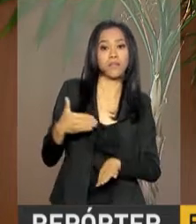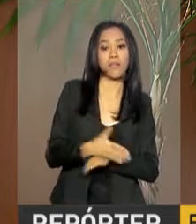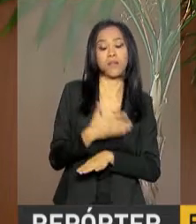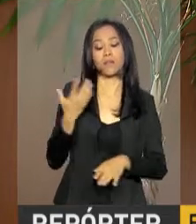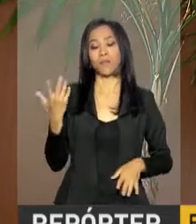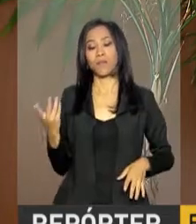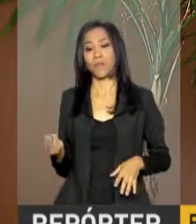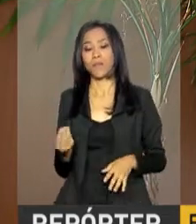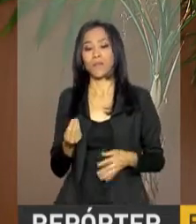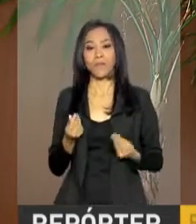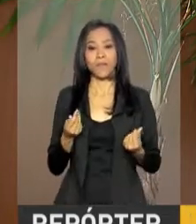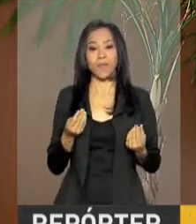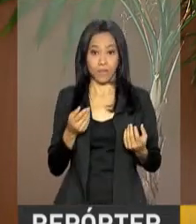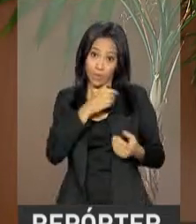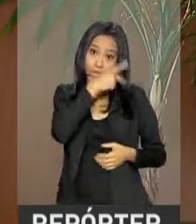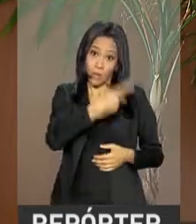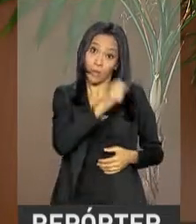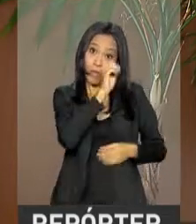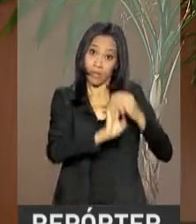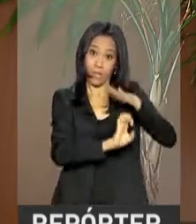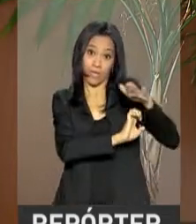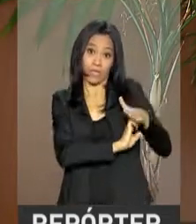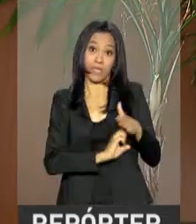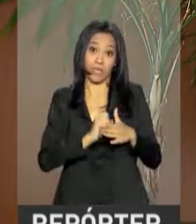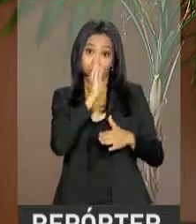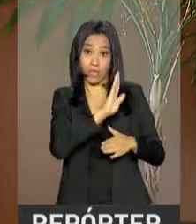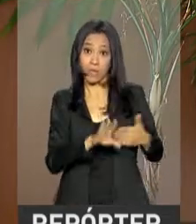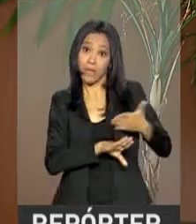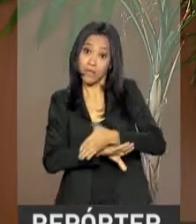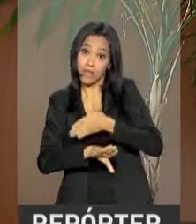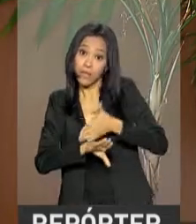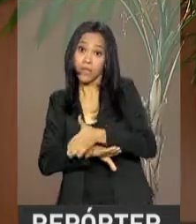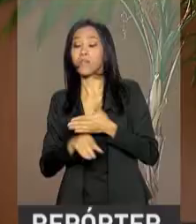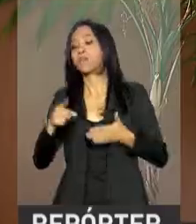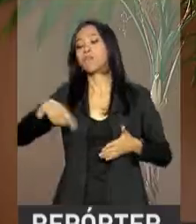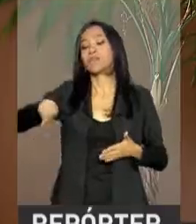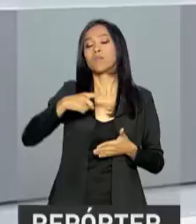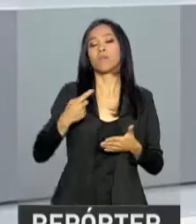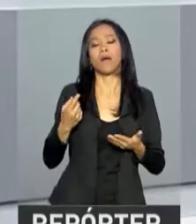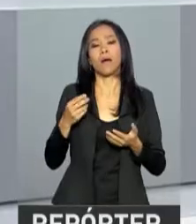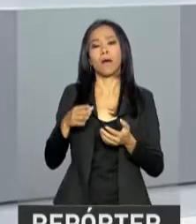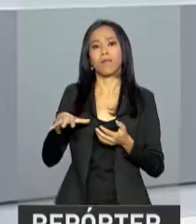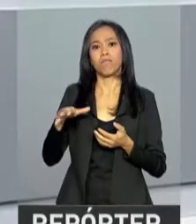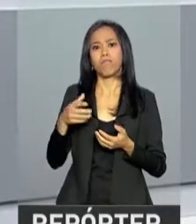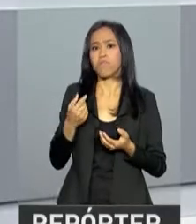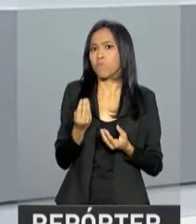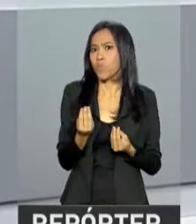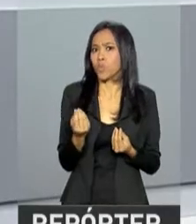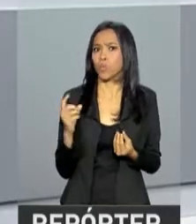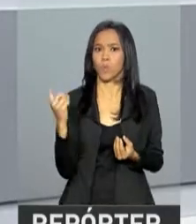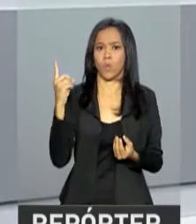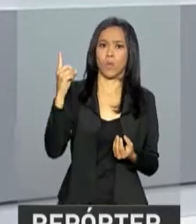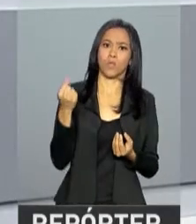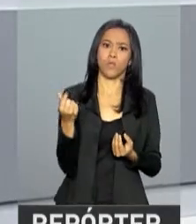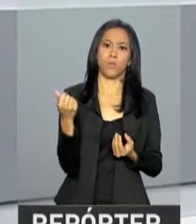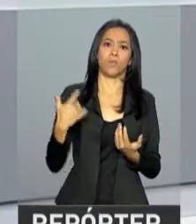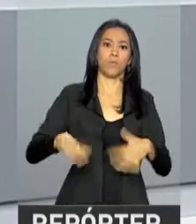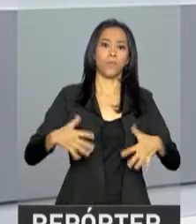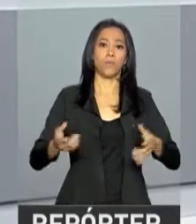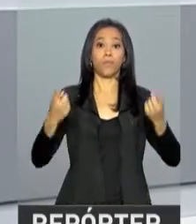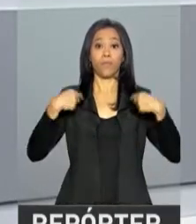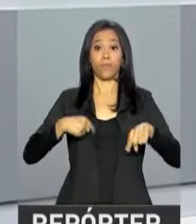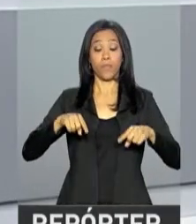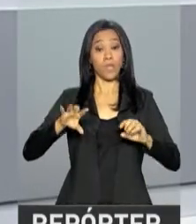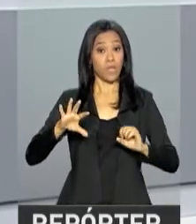de cerca de 17 bilhões de dólares não é pouca coisa uma forma fácil e